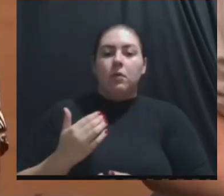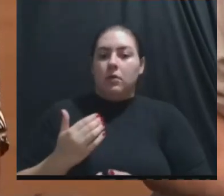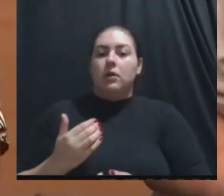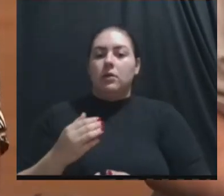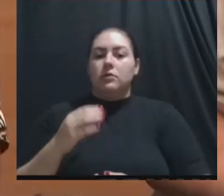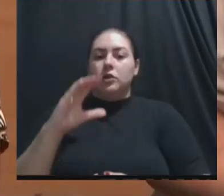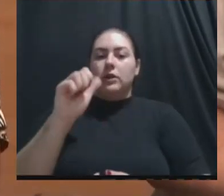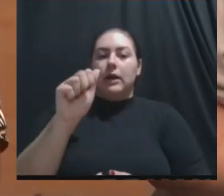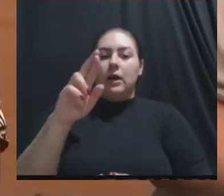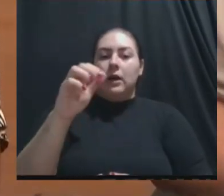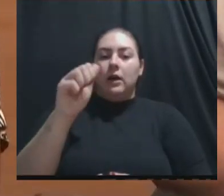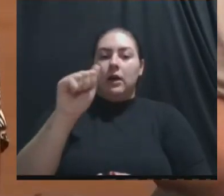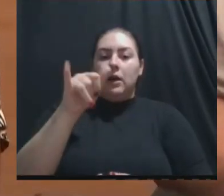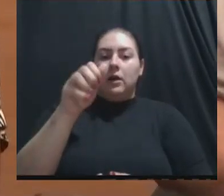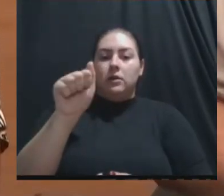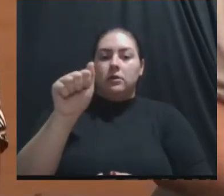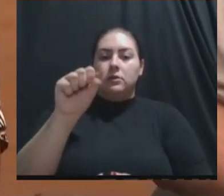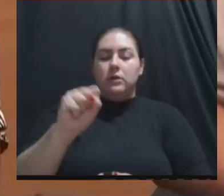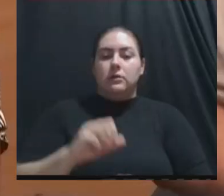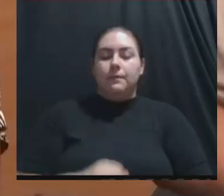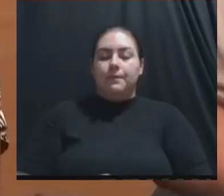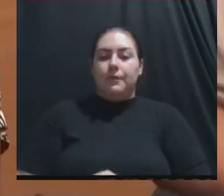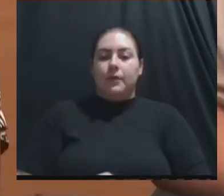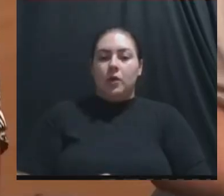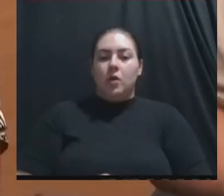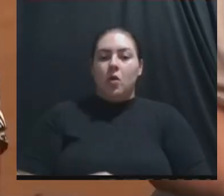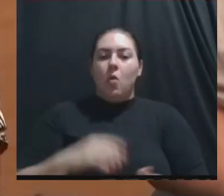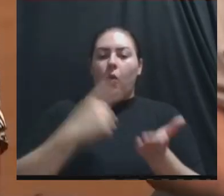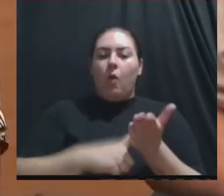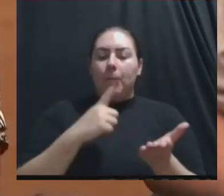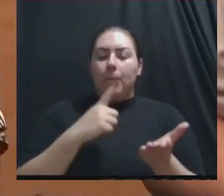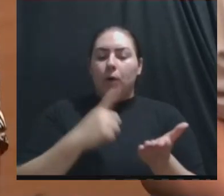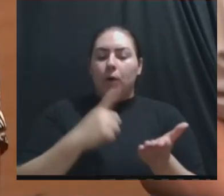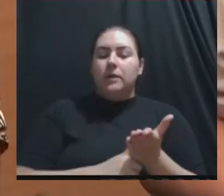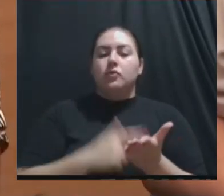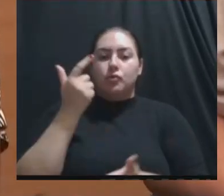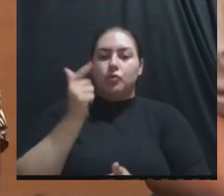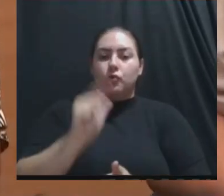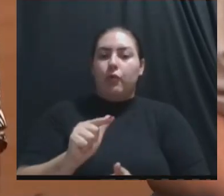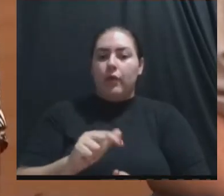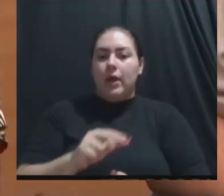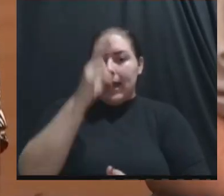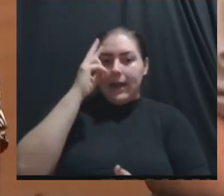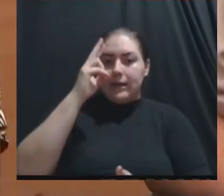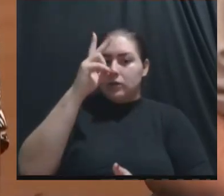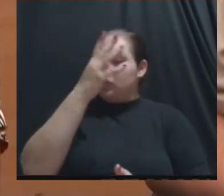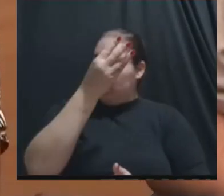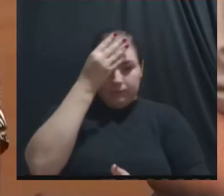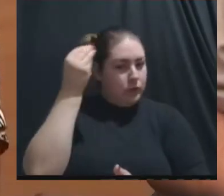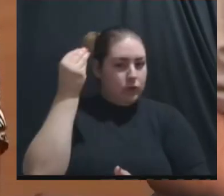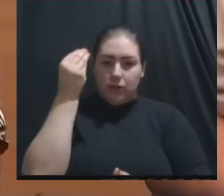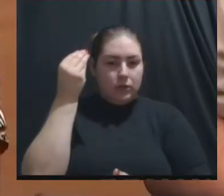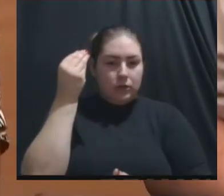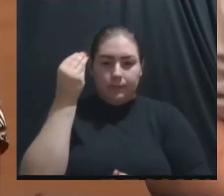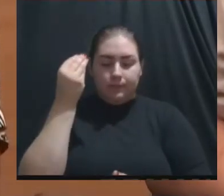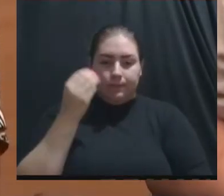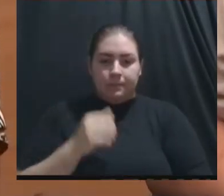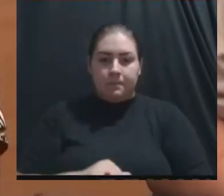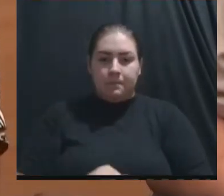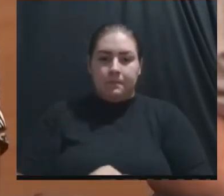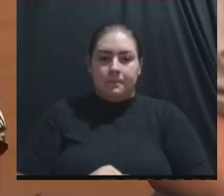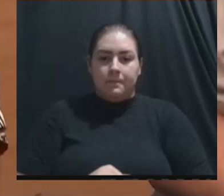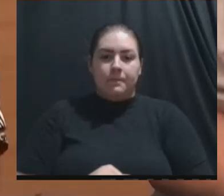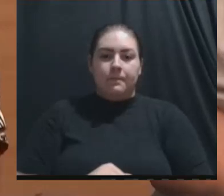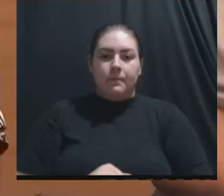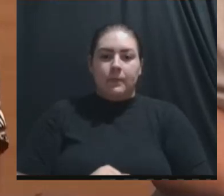um compromisso, o de que essa história não será esquecida e que ela não vai se repetir.